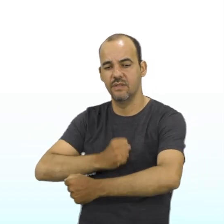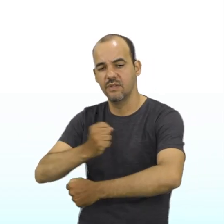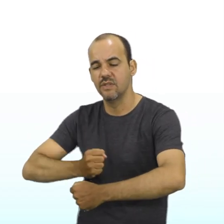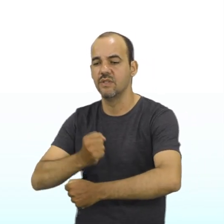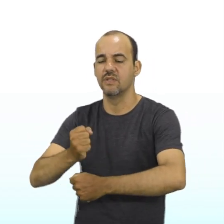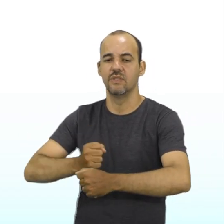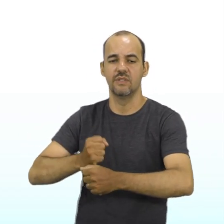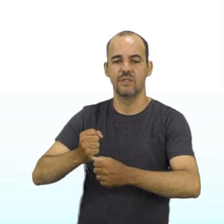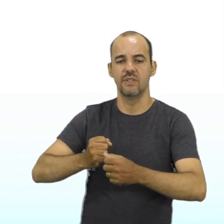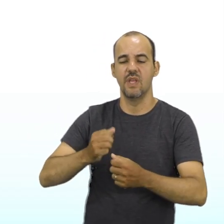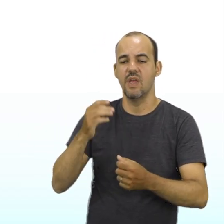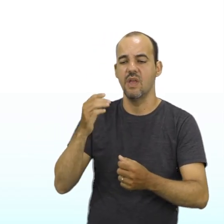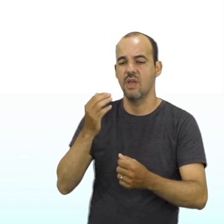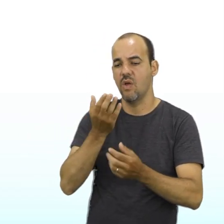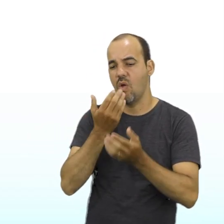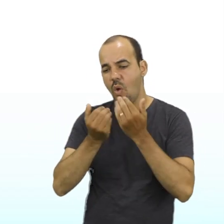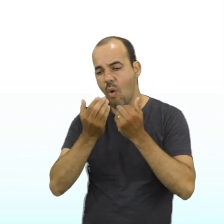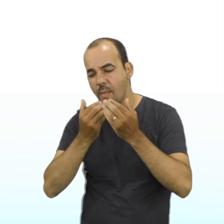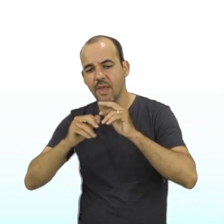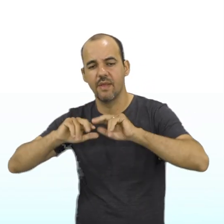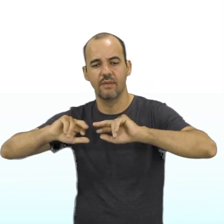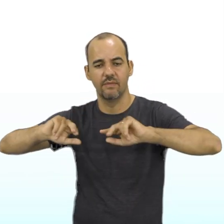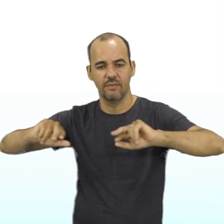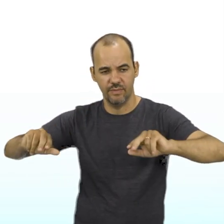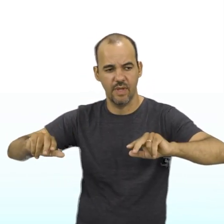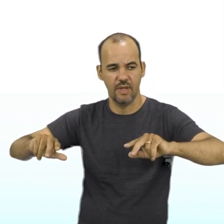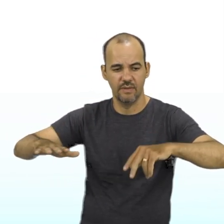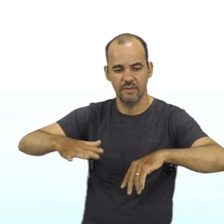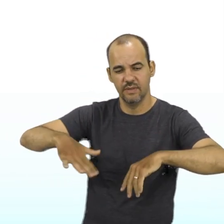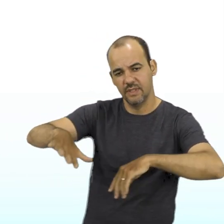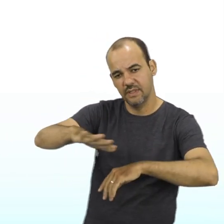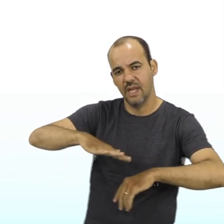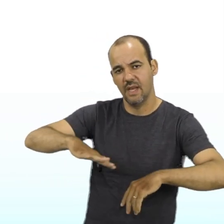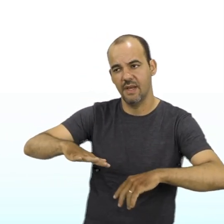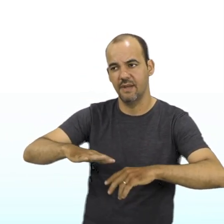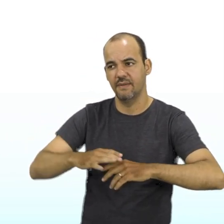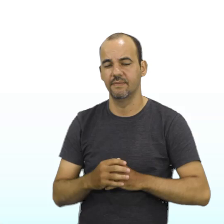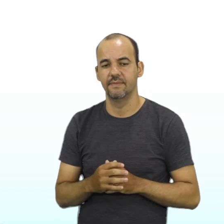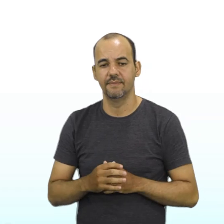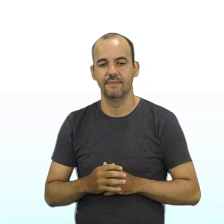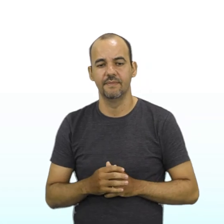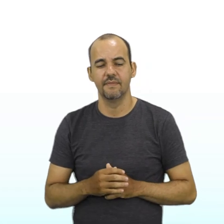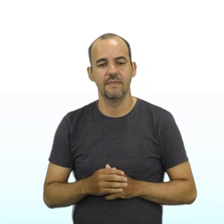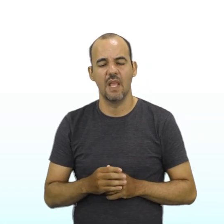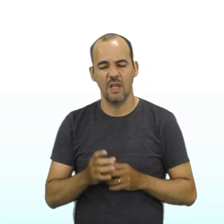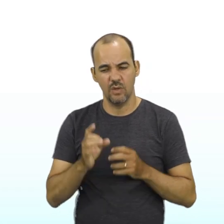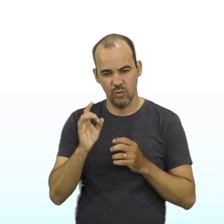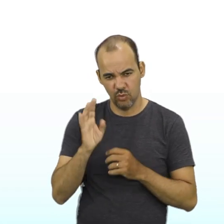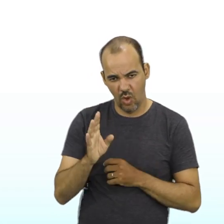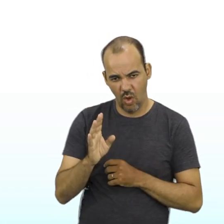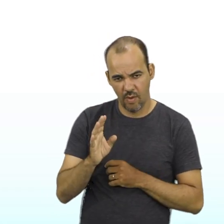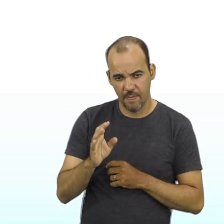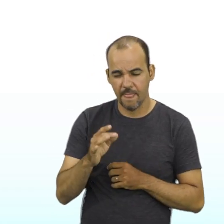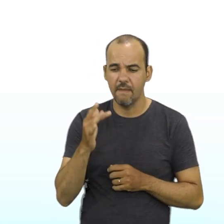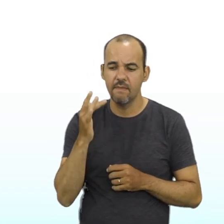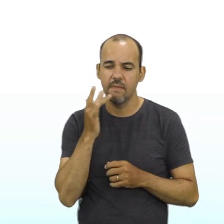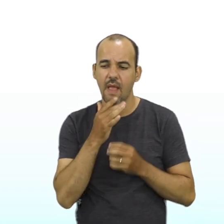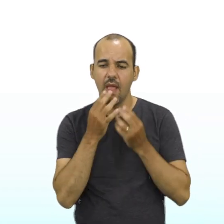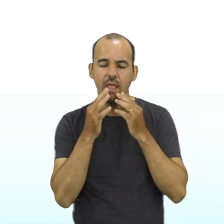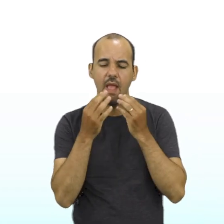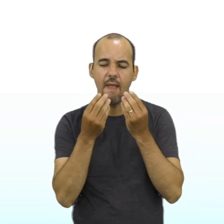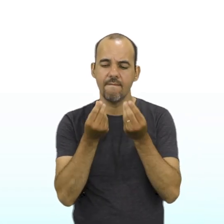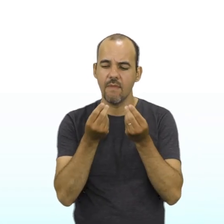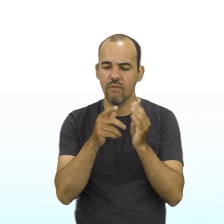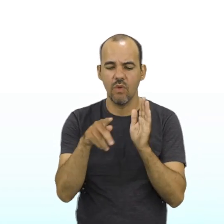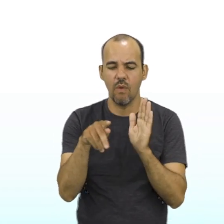de cozinha, de comida, né? Mas será que é só isso? Aí ele fala de sabor peculiar, tudo